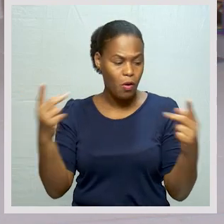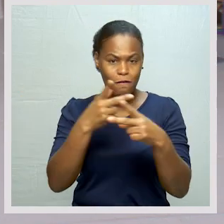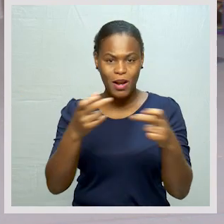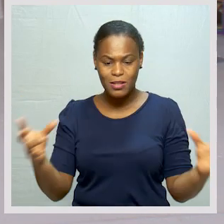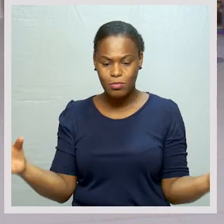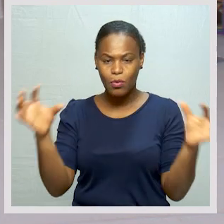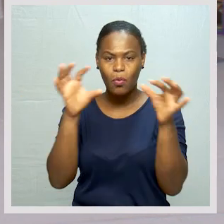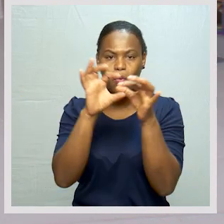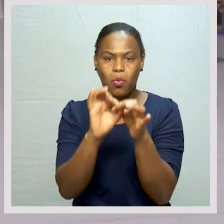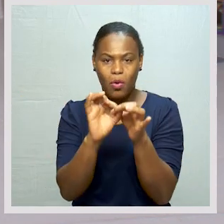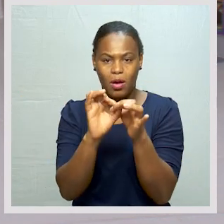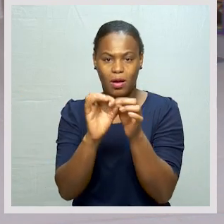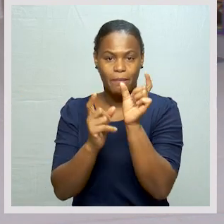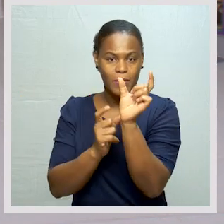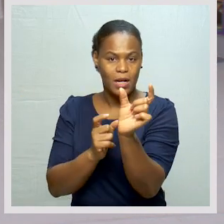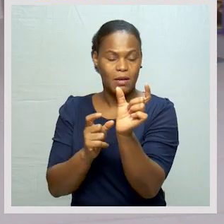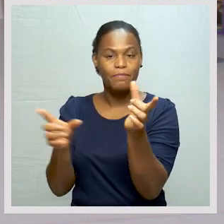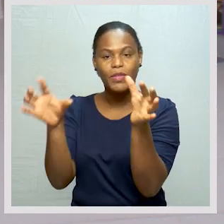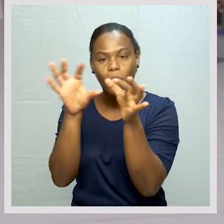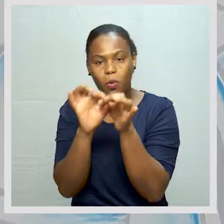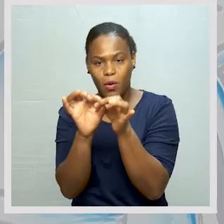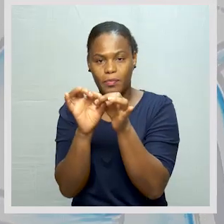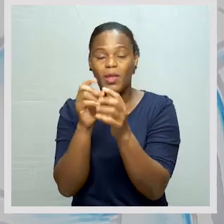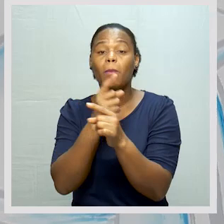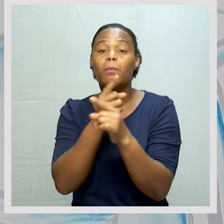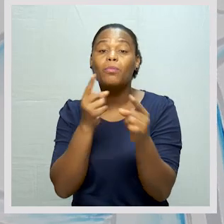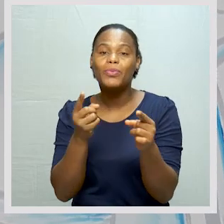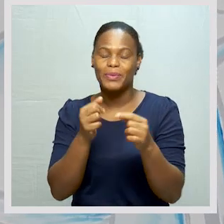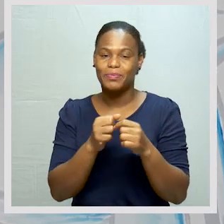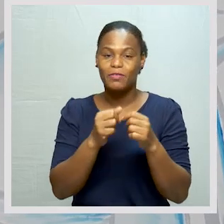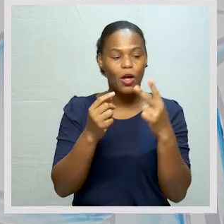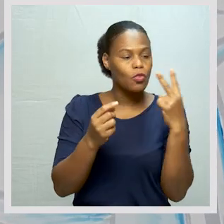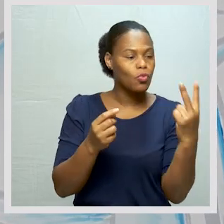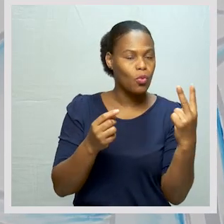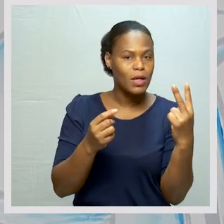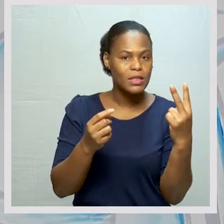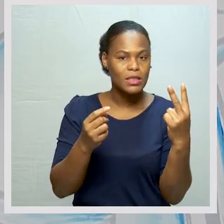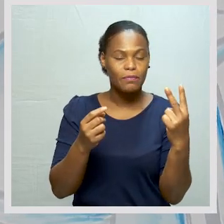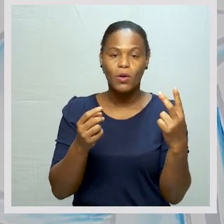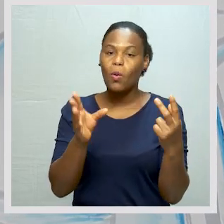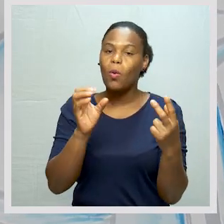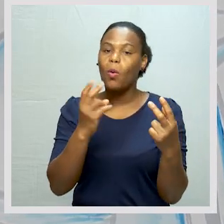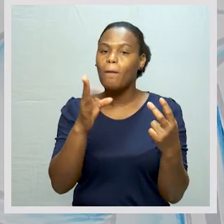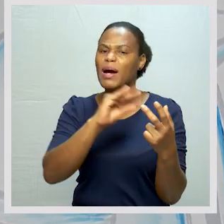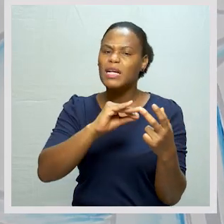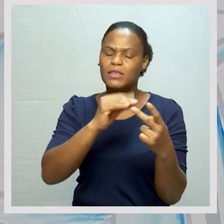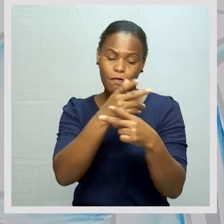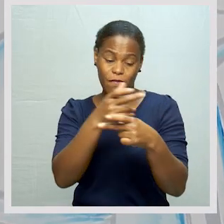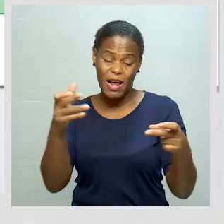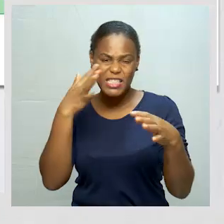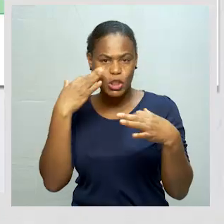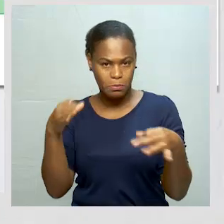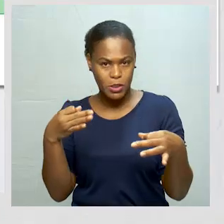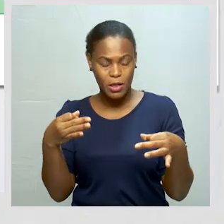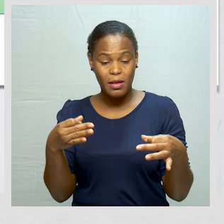ver a definição de conectores. Aqui temos duas ou mais frases simples ligadas por conectores. O que são